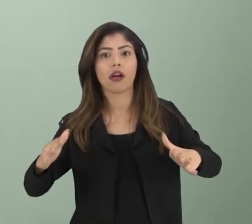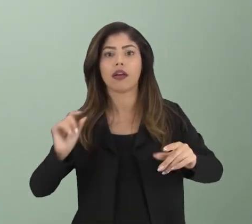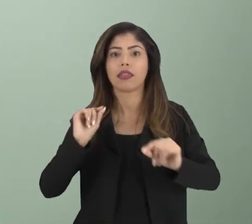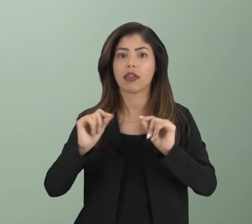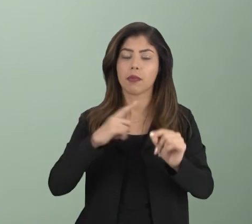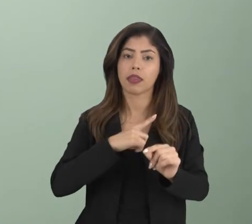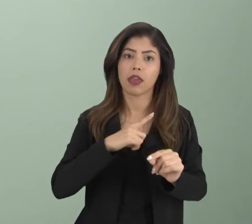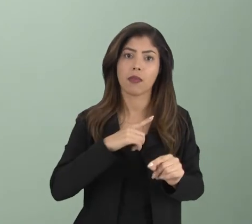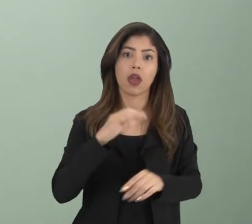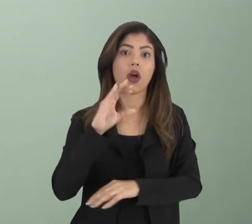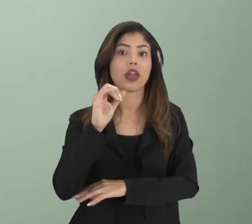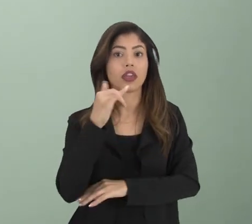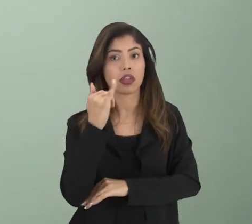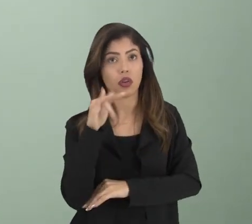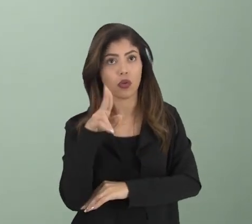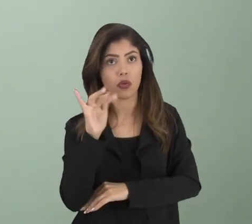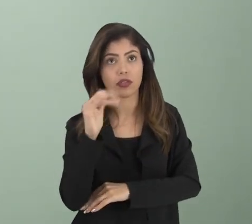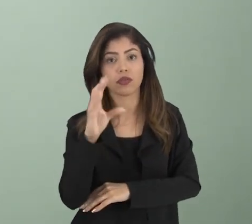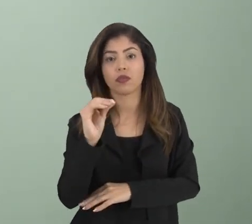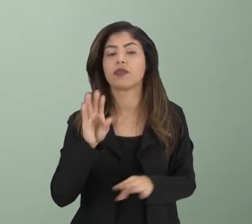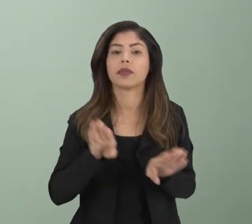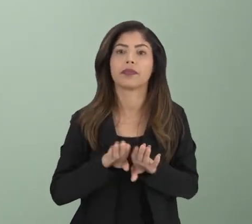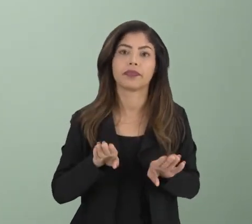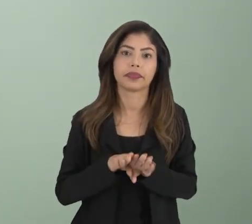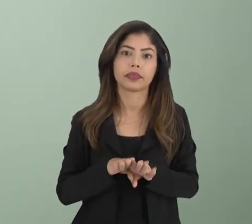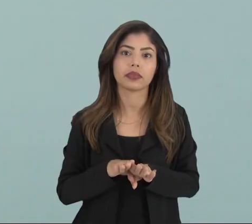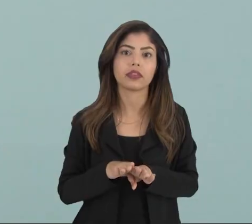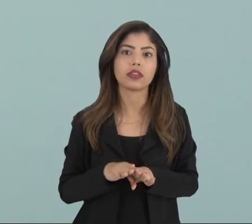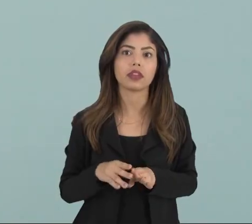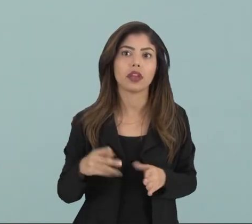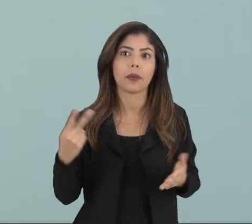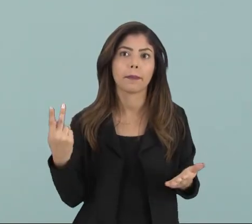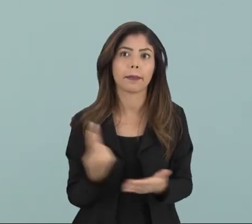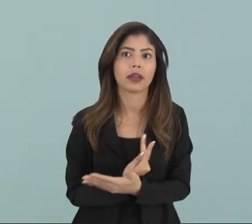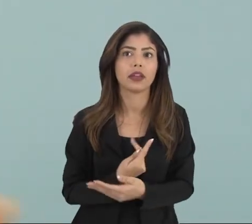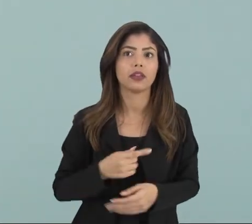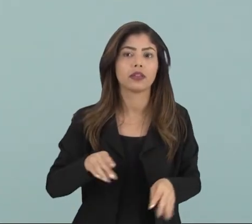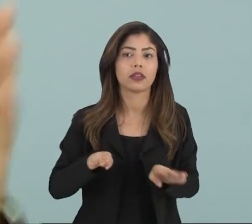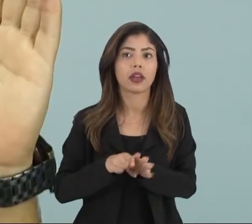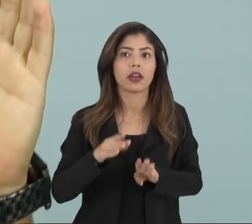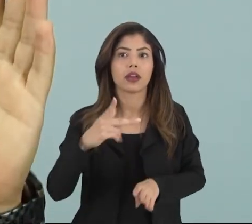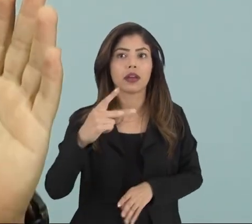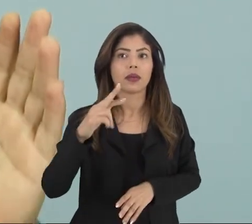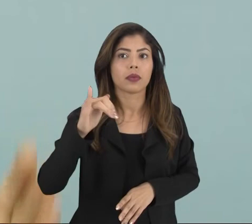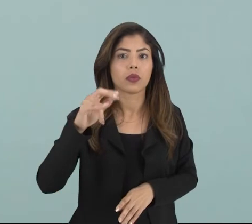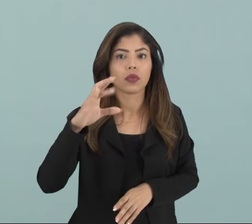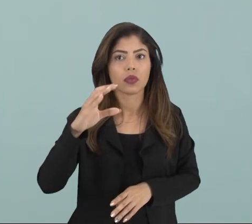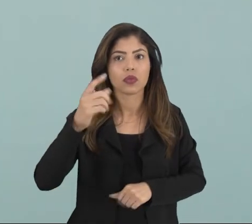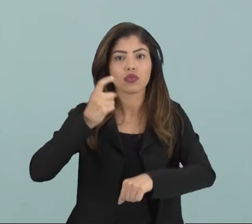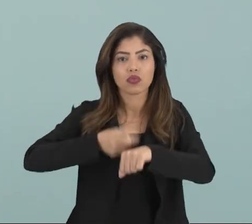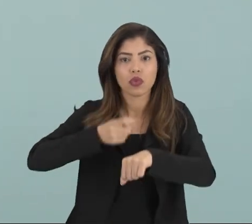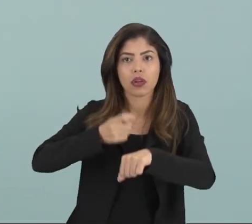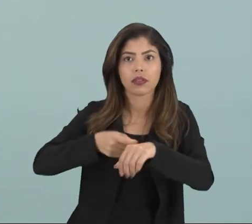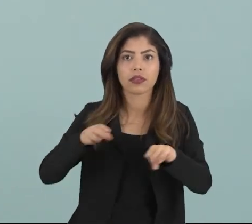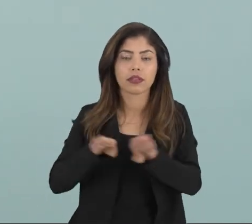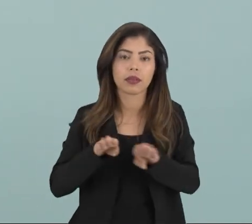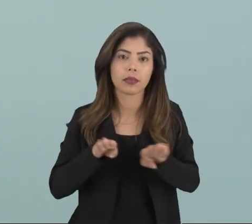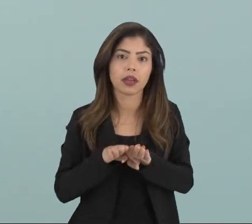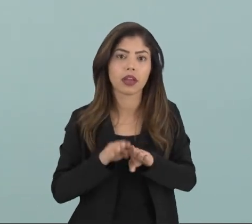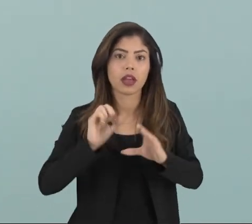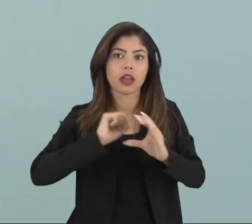estado aquoso, também é uma característica de um composto iônico, e é um péssimo condutor no